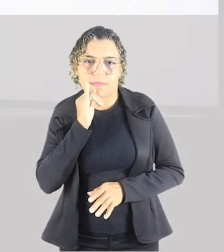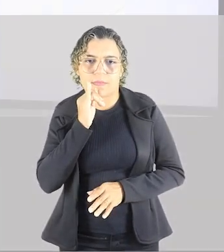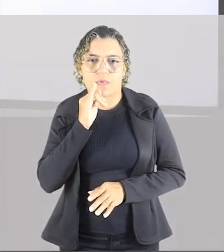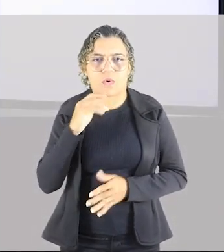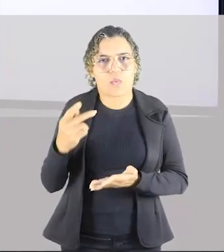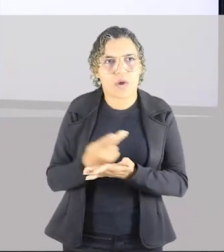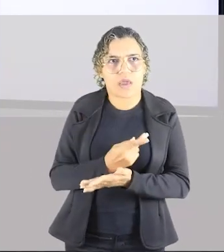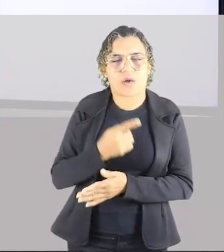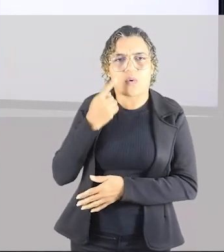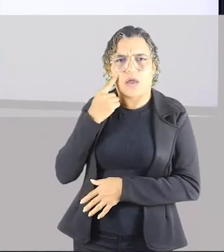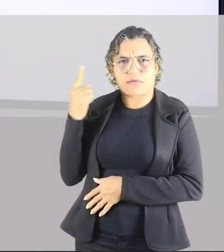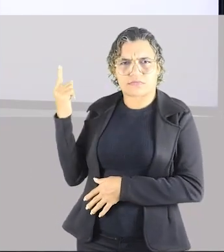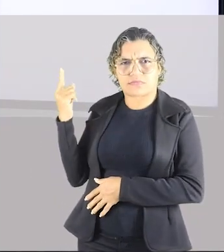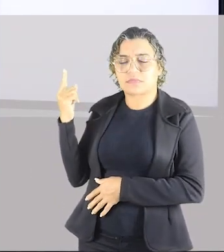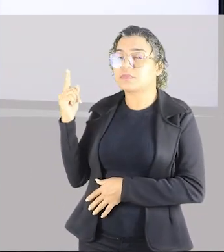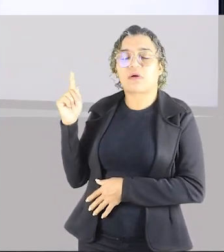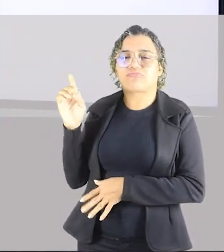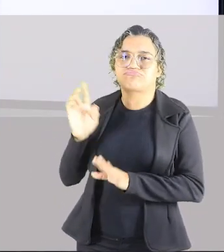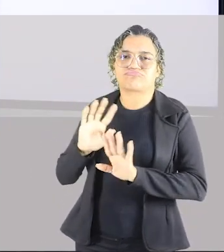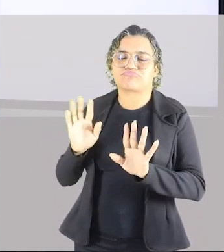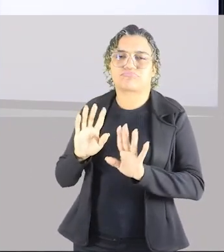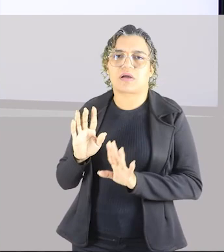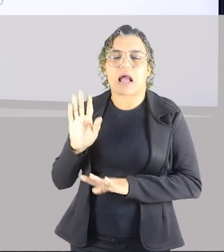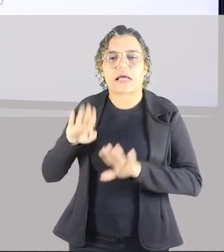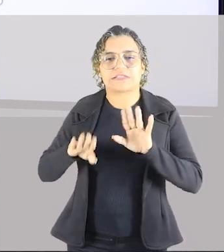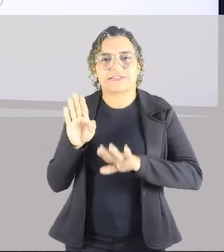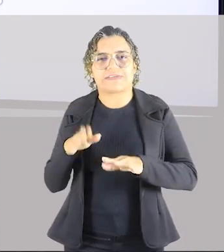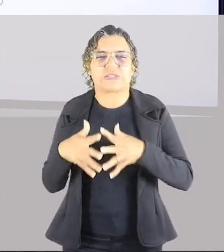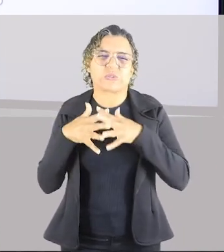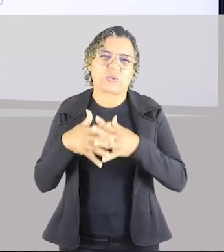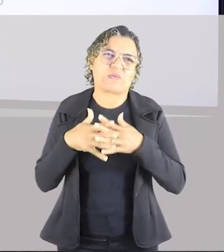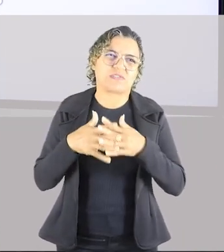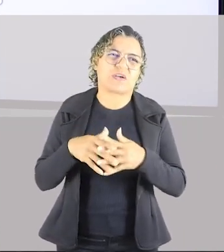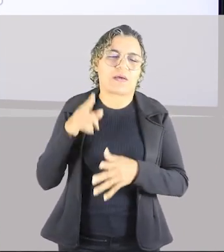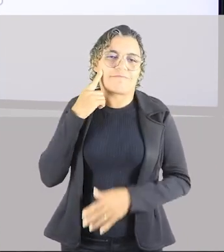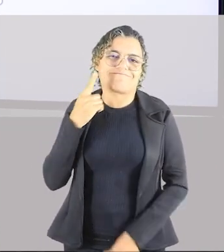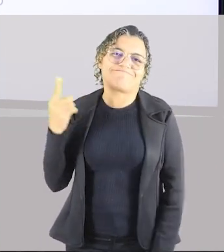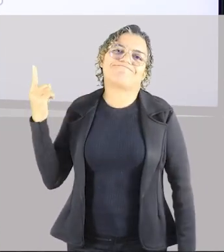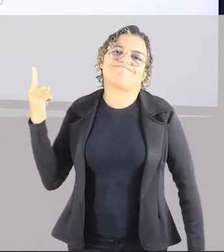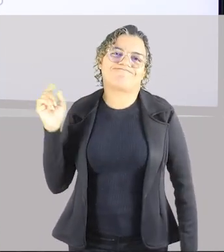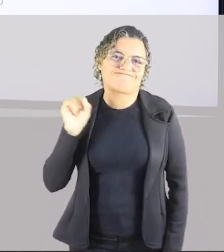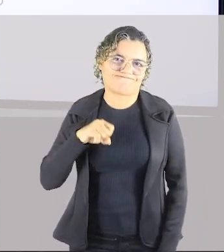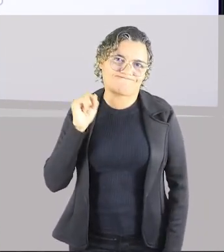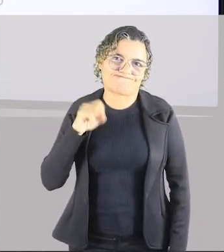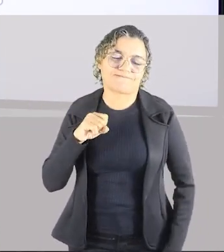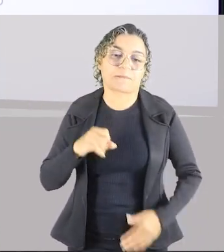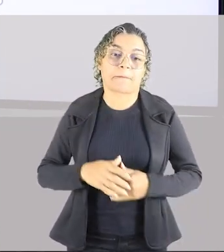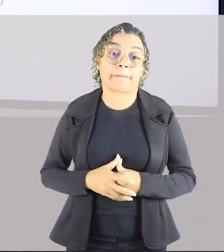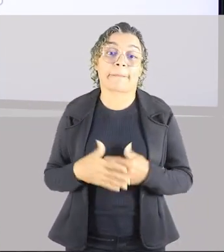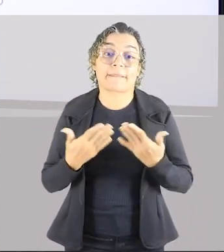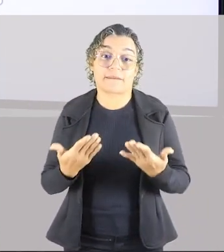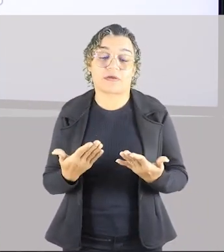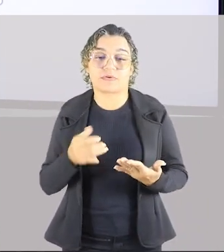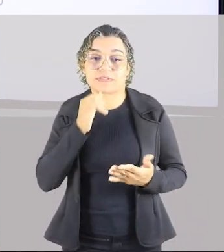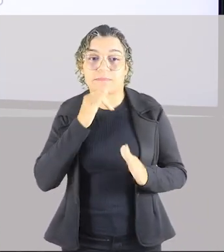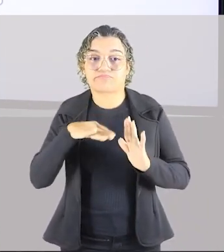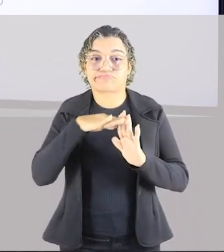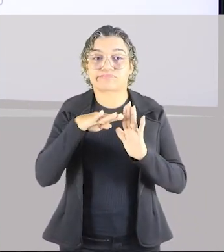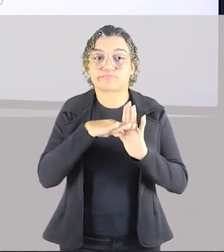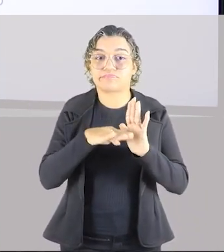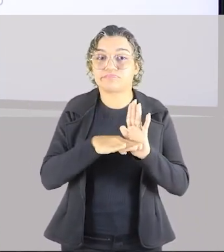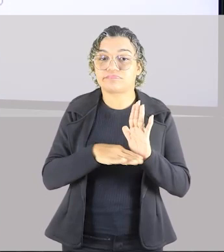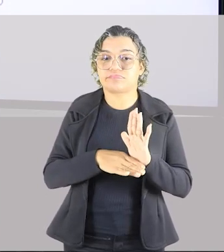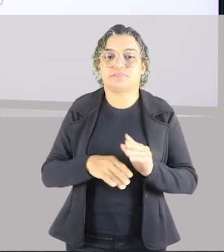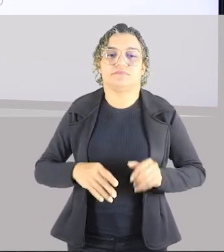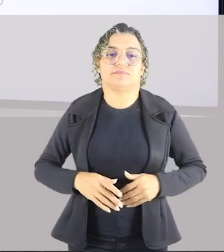aqui. O erro muitas vezes acontece, a confusão acontece bem aqui, tá certo? Casa das escalas métricas,